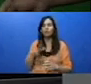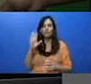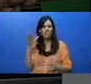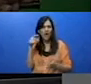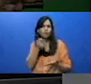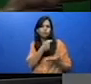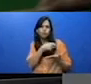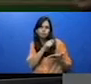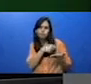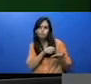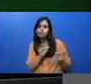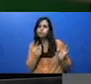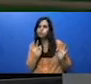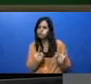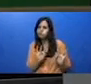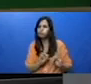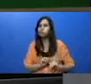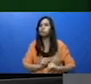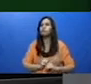corrigimos, tá bom?